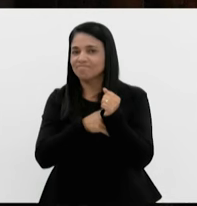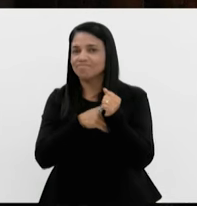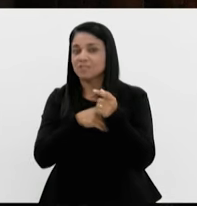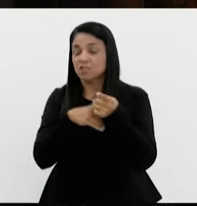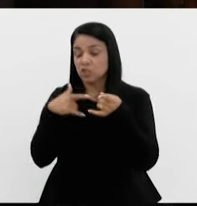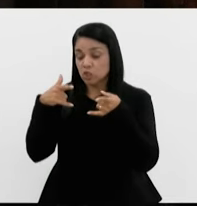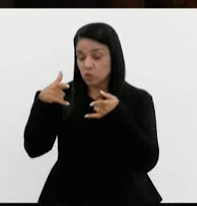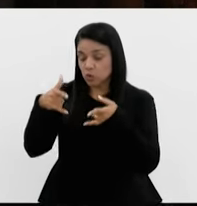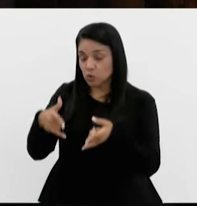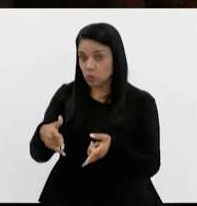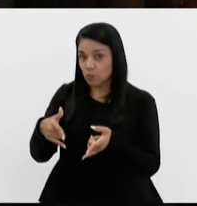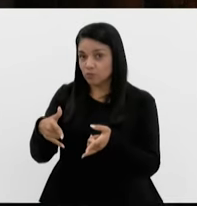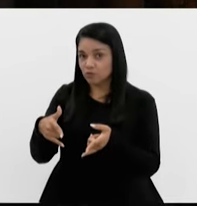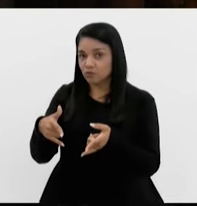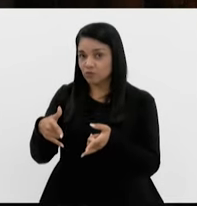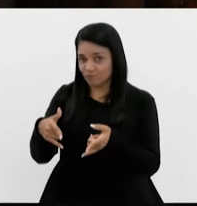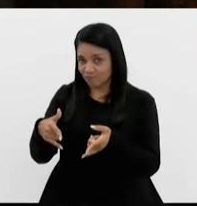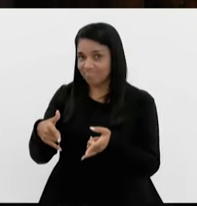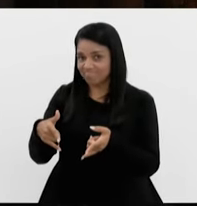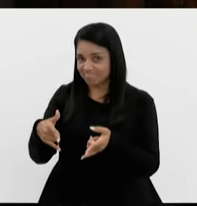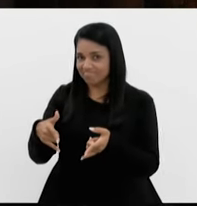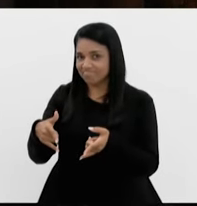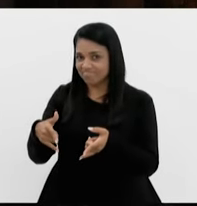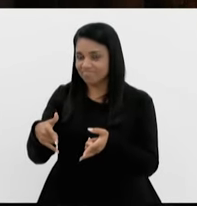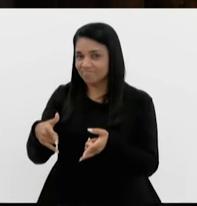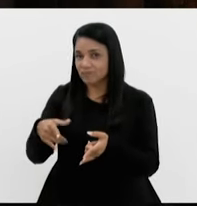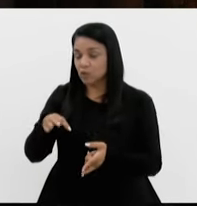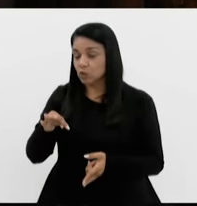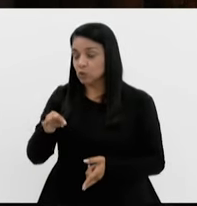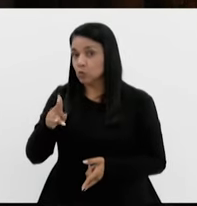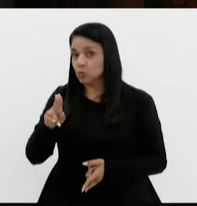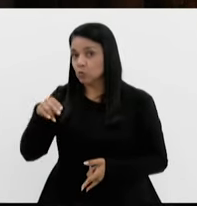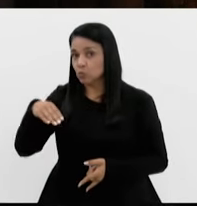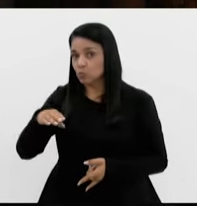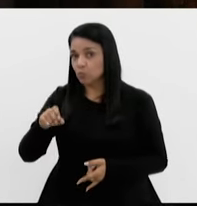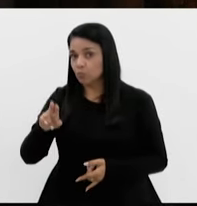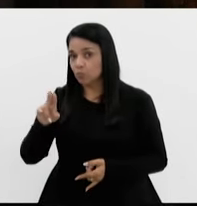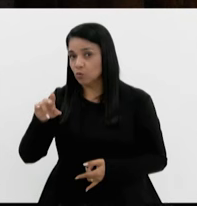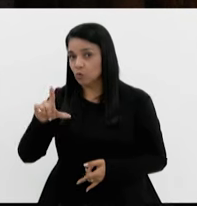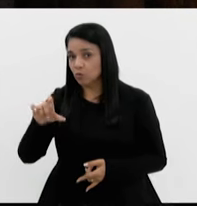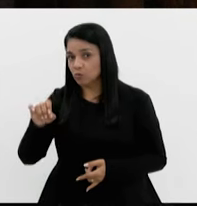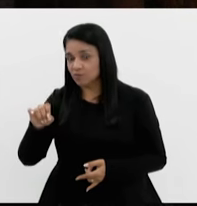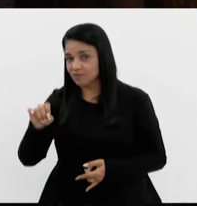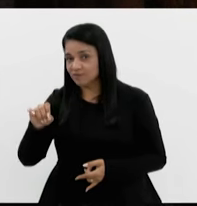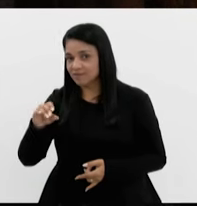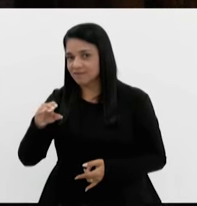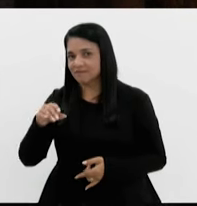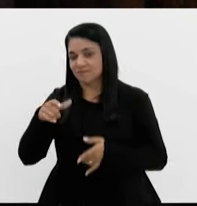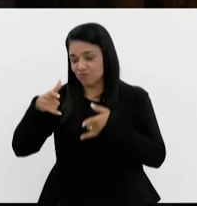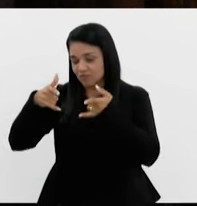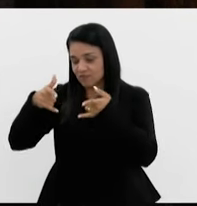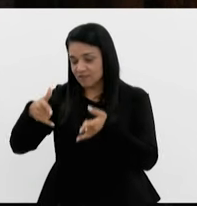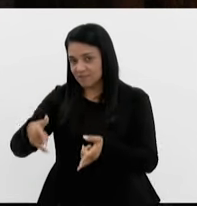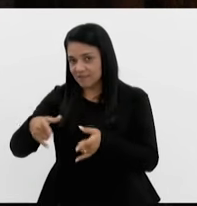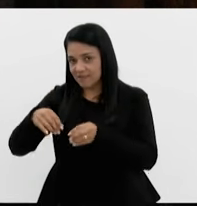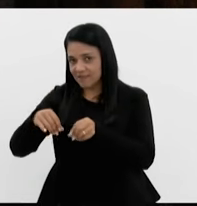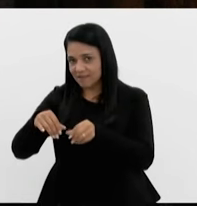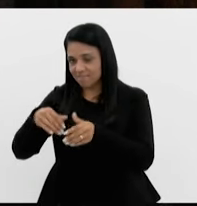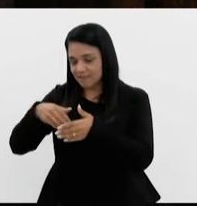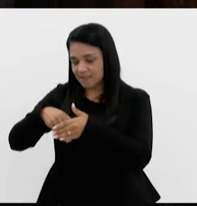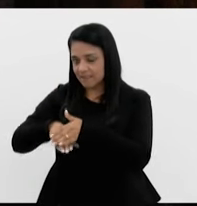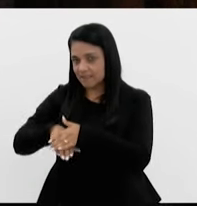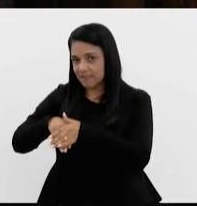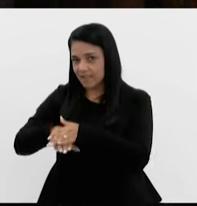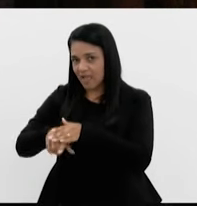cemitério sabia dessa dizem que eles enterram muito segredo valioso em túmulo fantasma